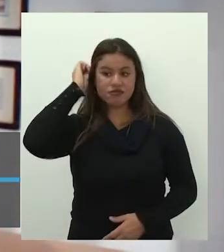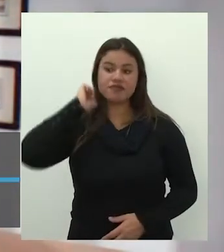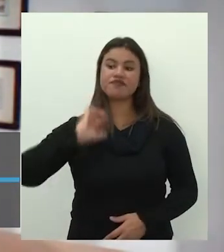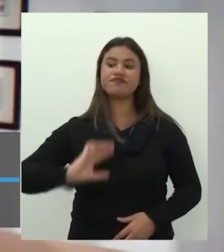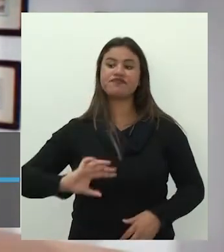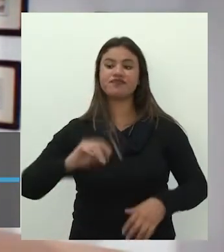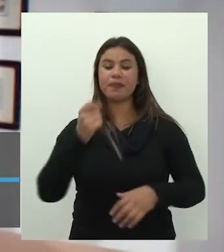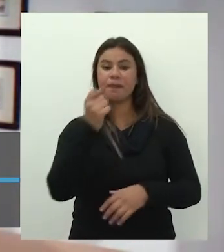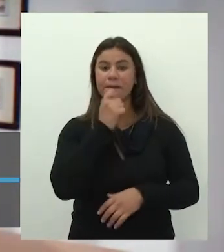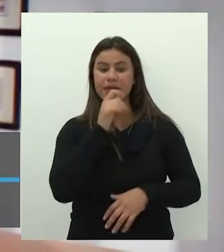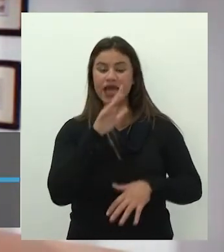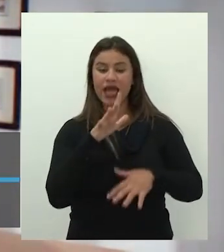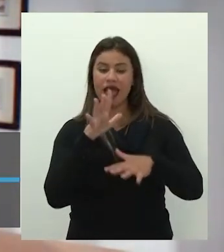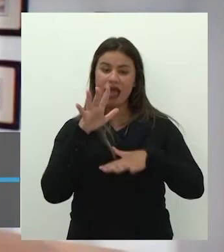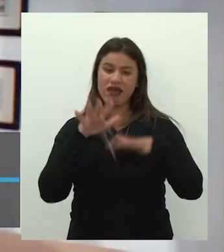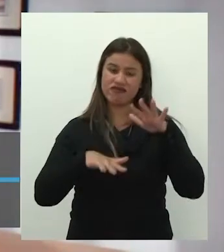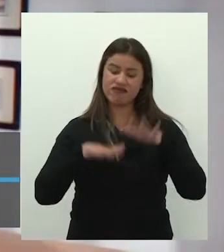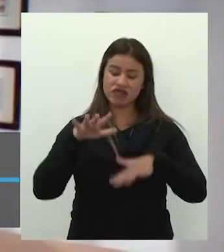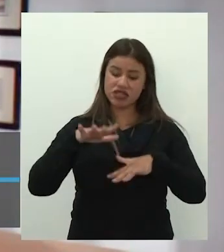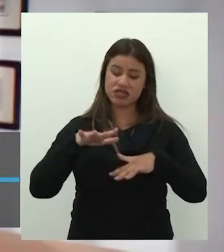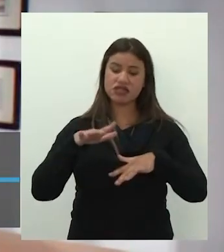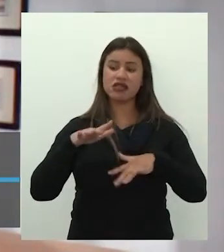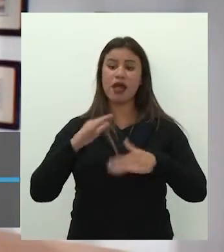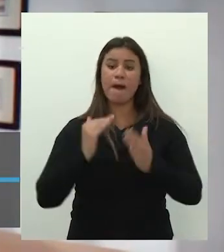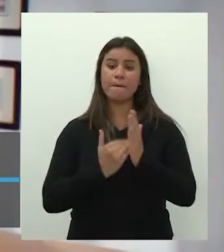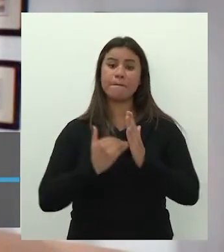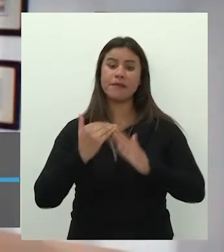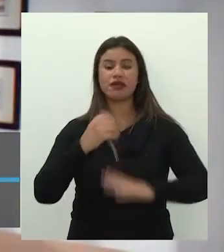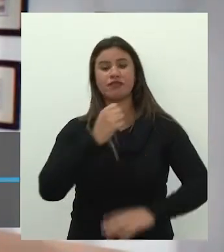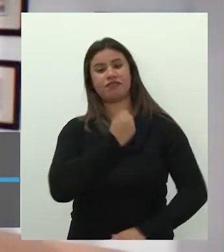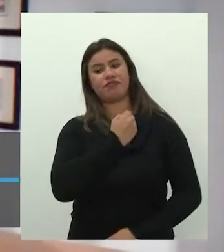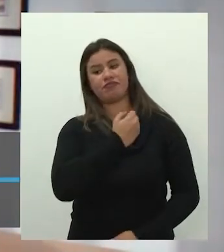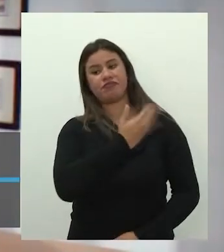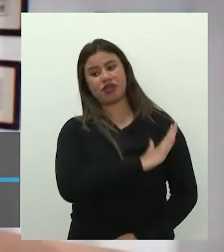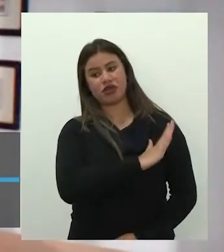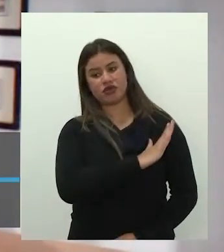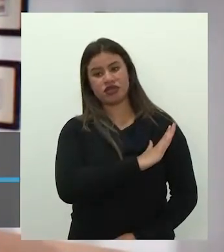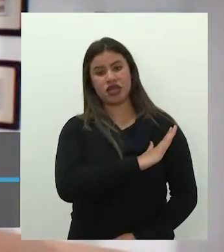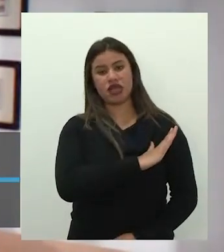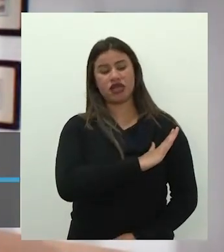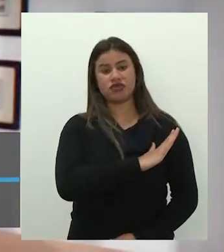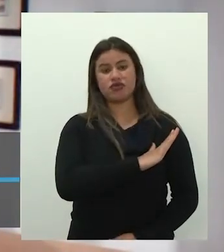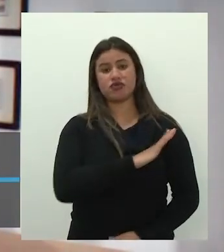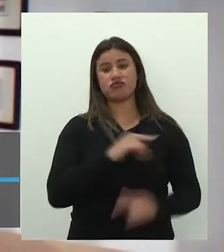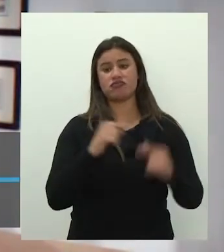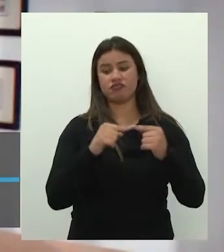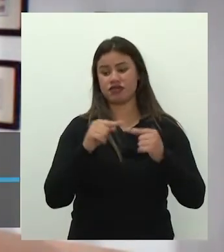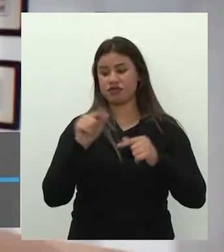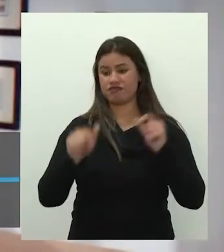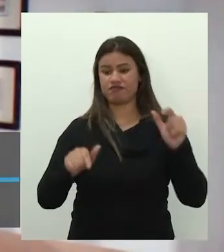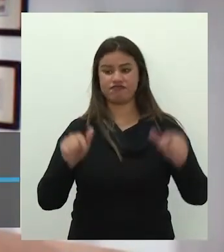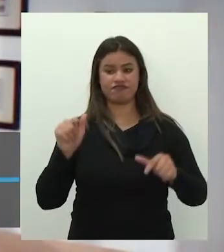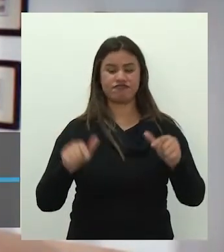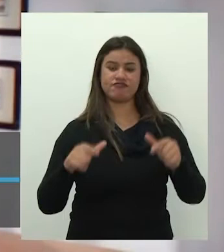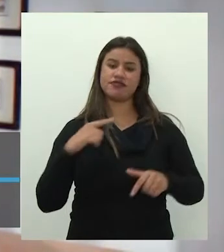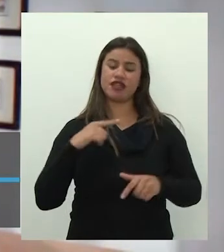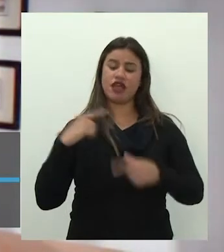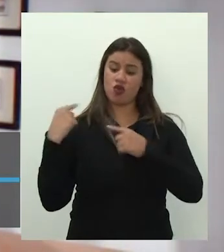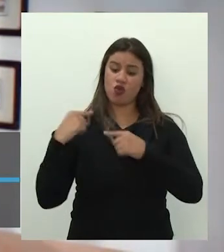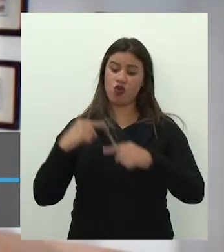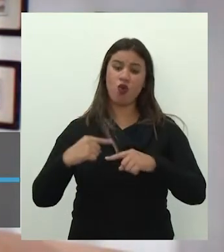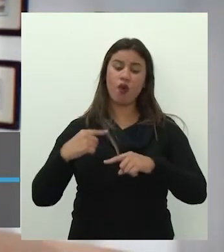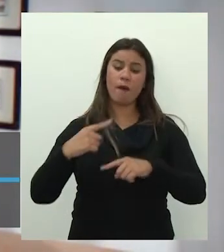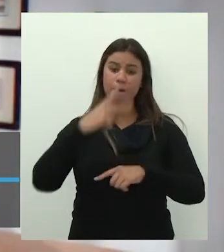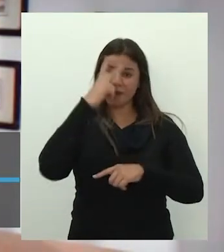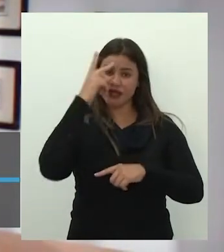que acentuam o preconceito que muitas pessoas têm com os idosos, né?